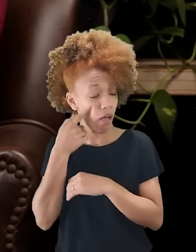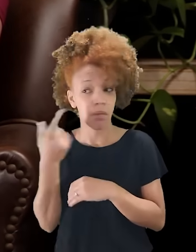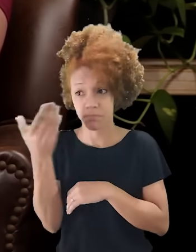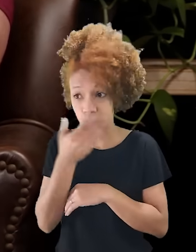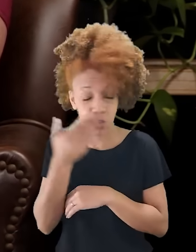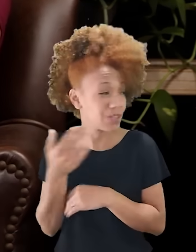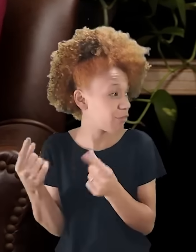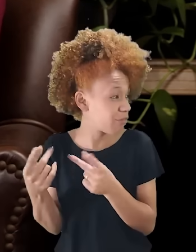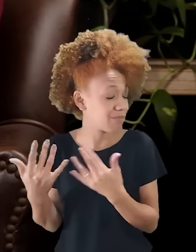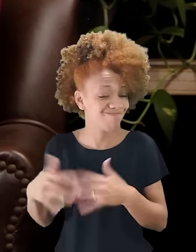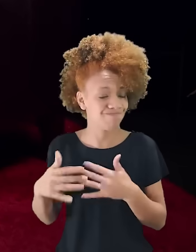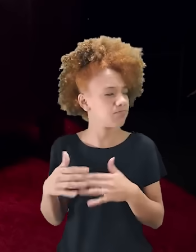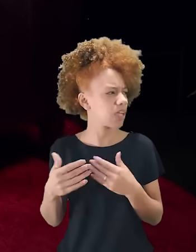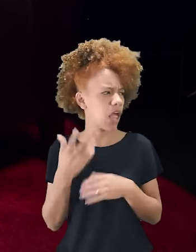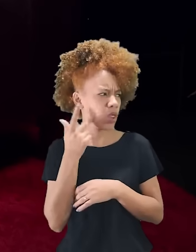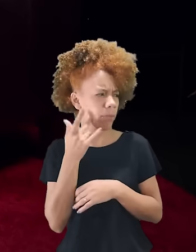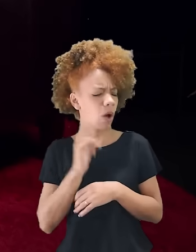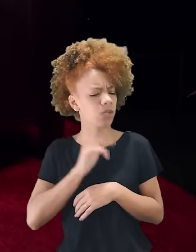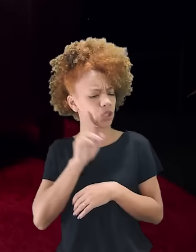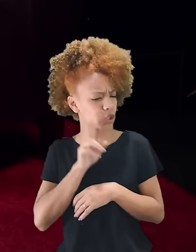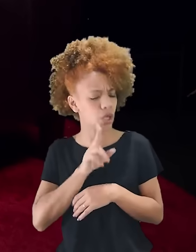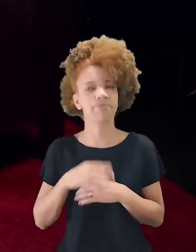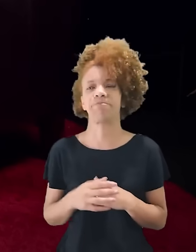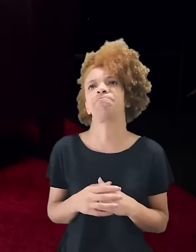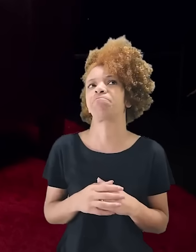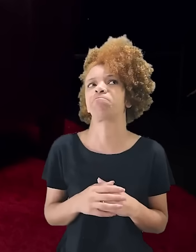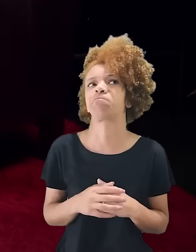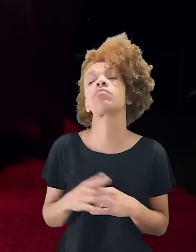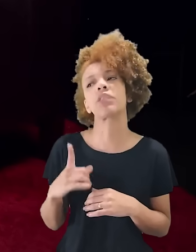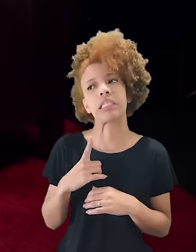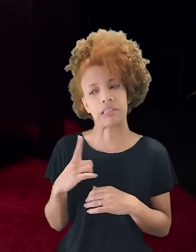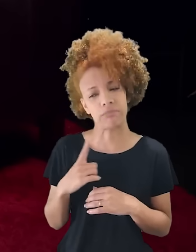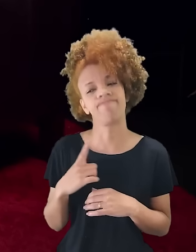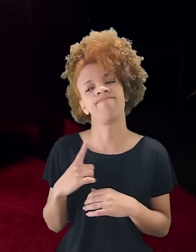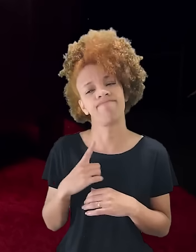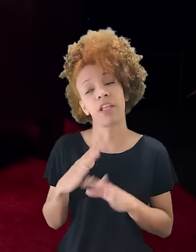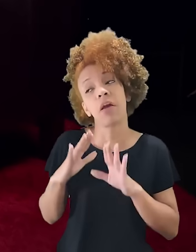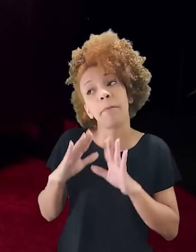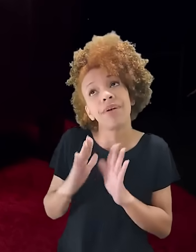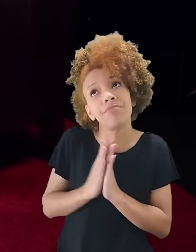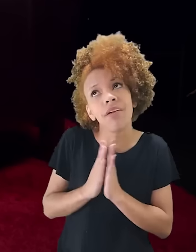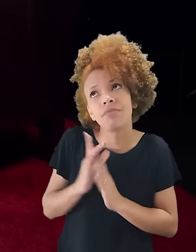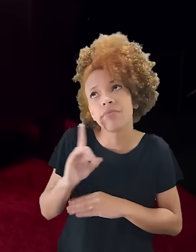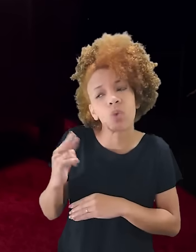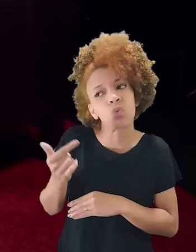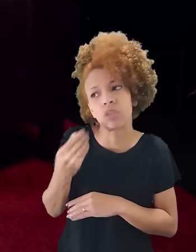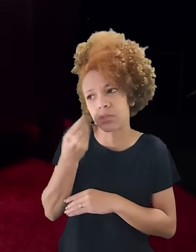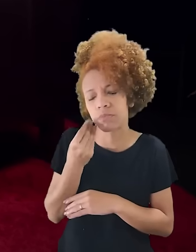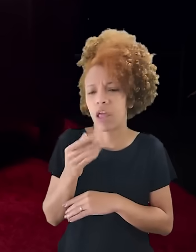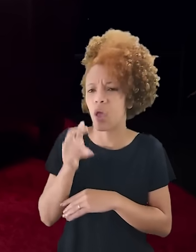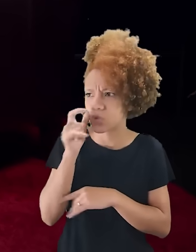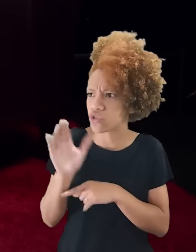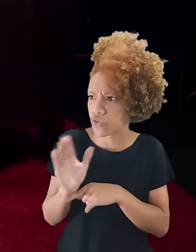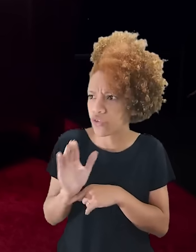é é normal isso tu vê isso tu tem histórias disso não tem muito disso mas graças a Deus eu não tenho história eu até